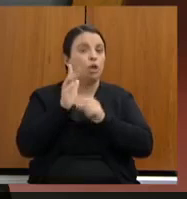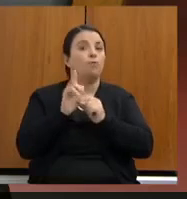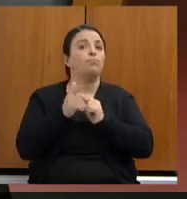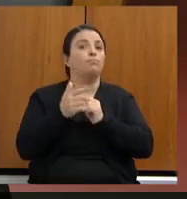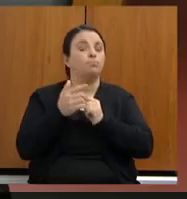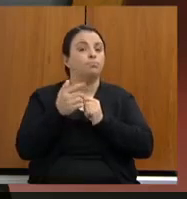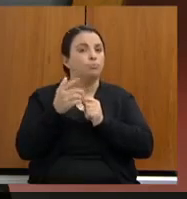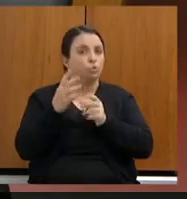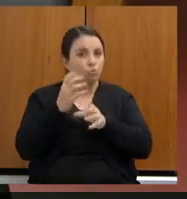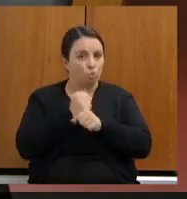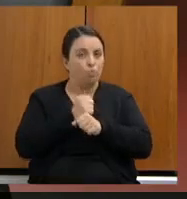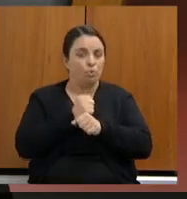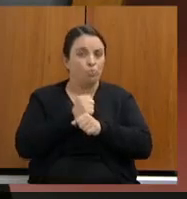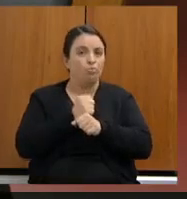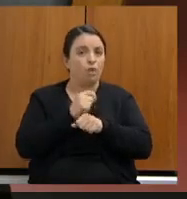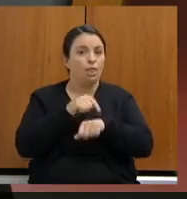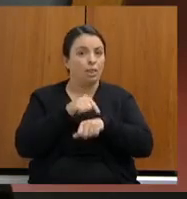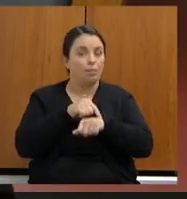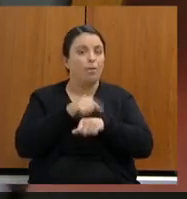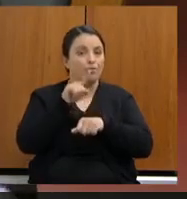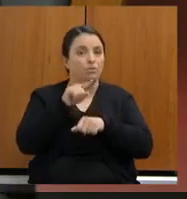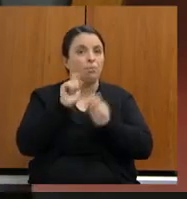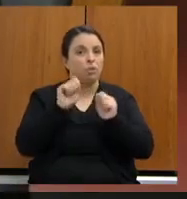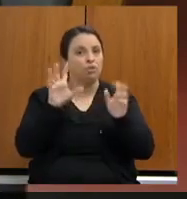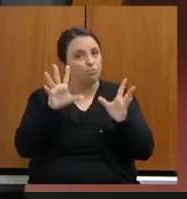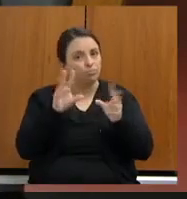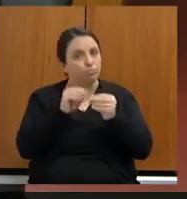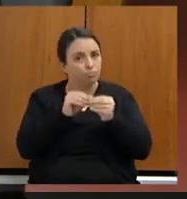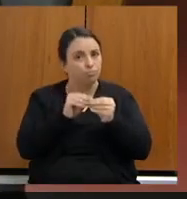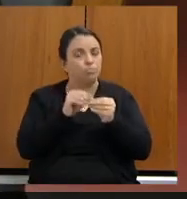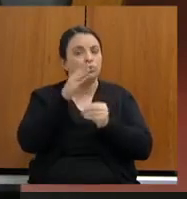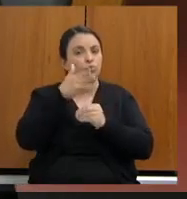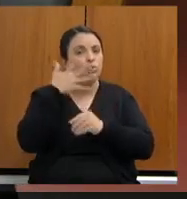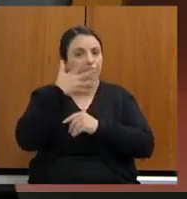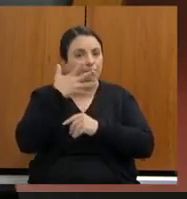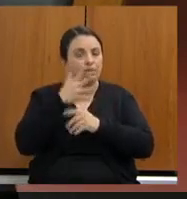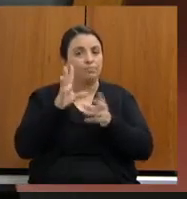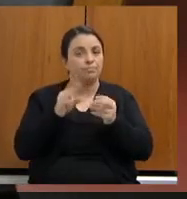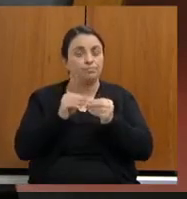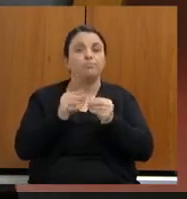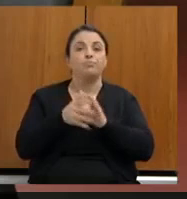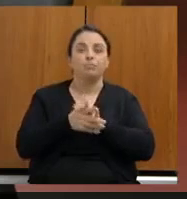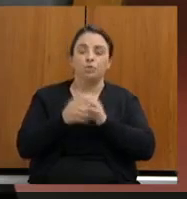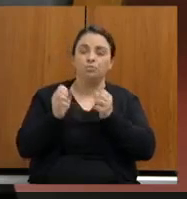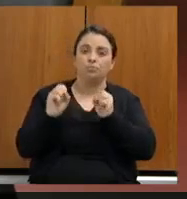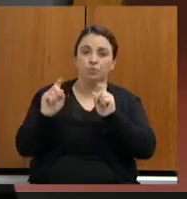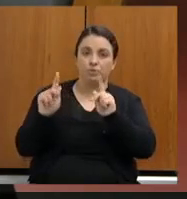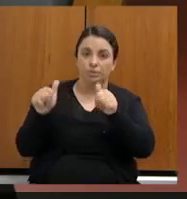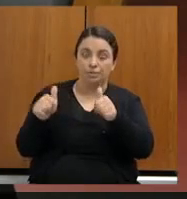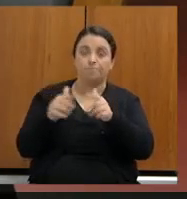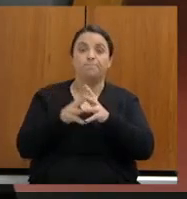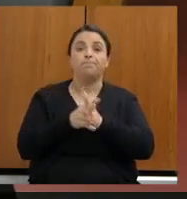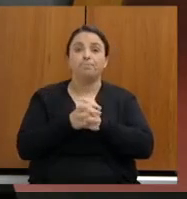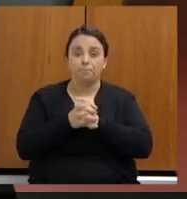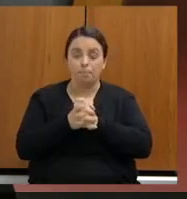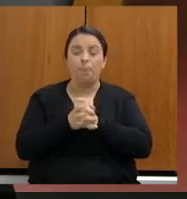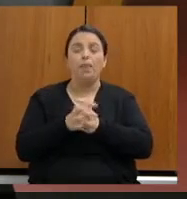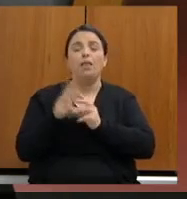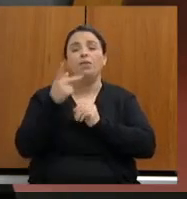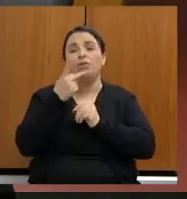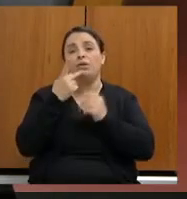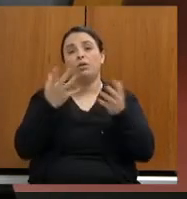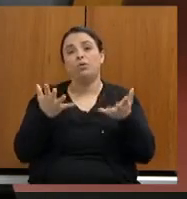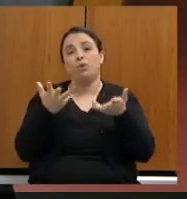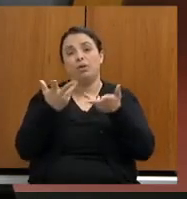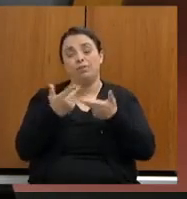puxou caminhar aí parou a conclusão é muito bem no que diz respeito à qualificação